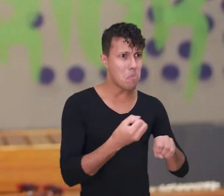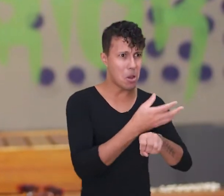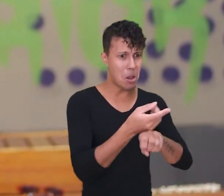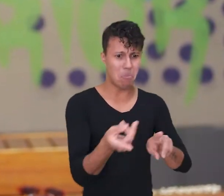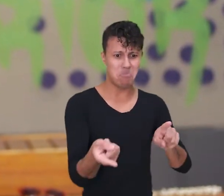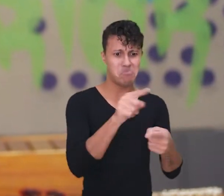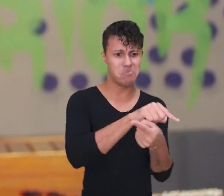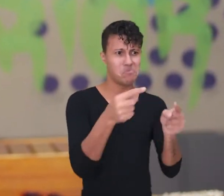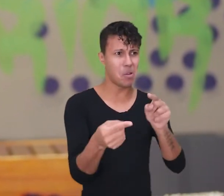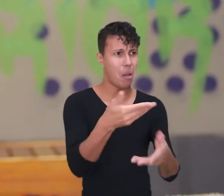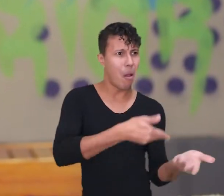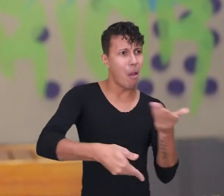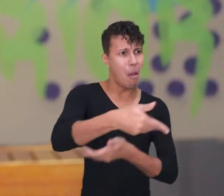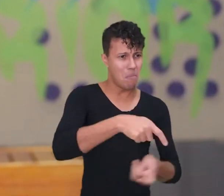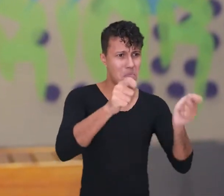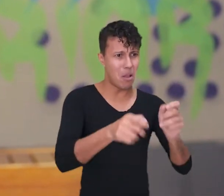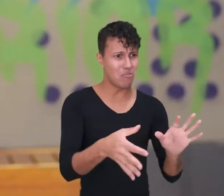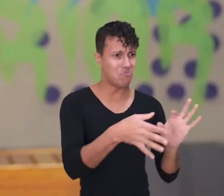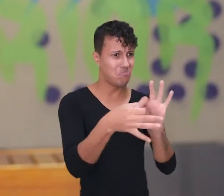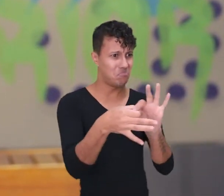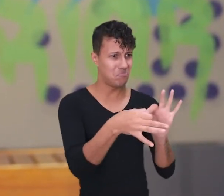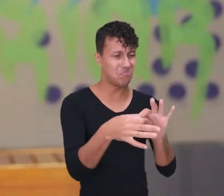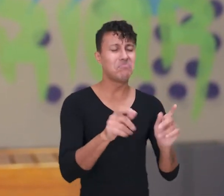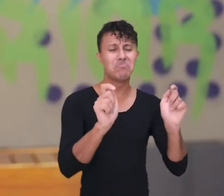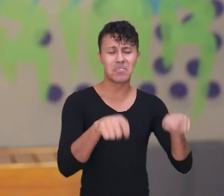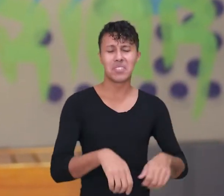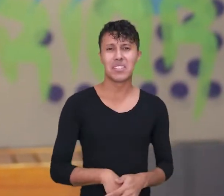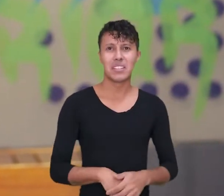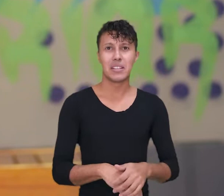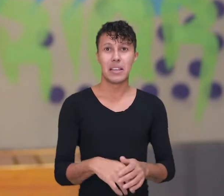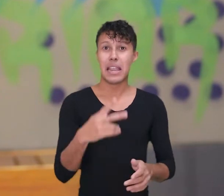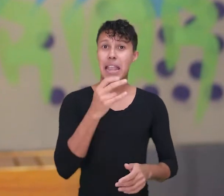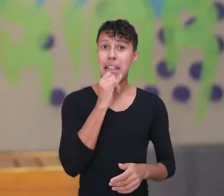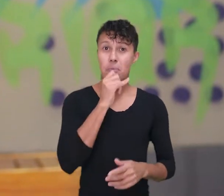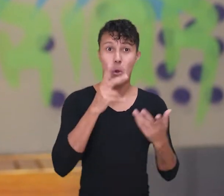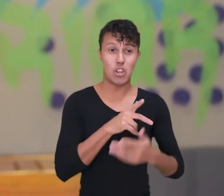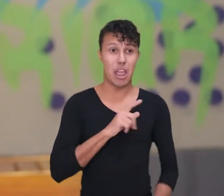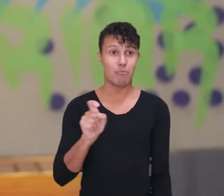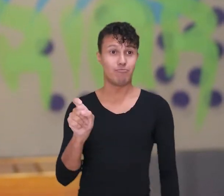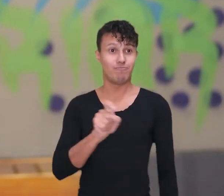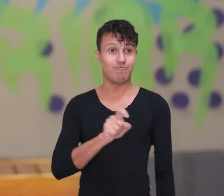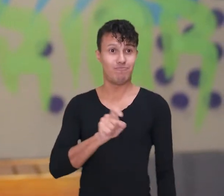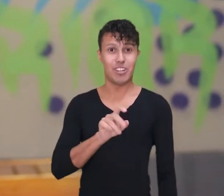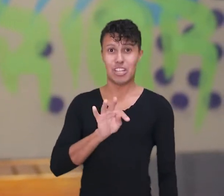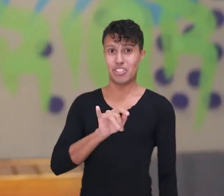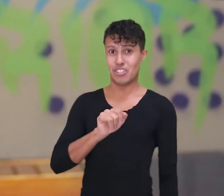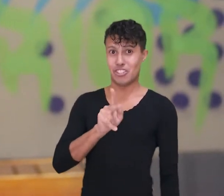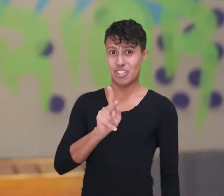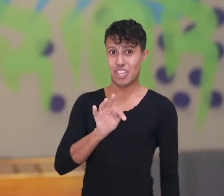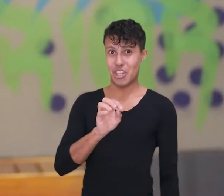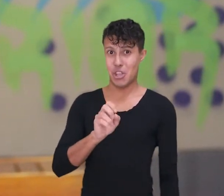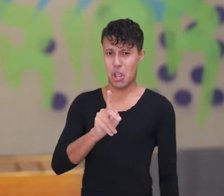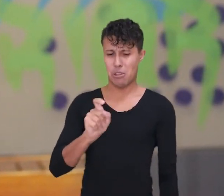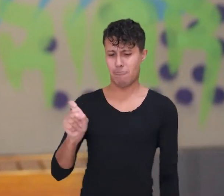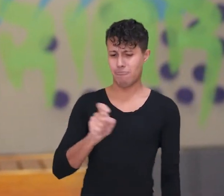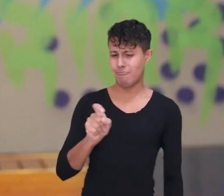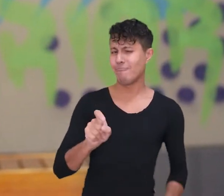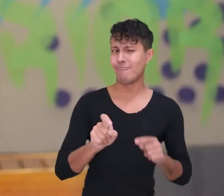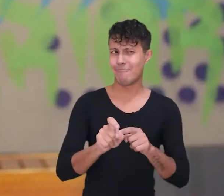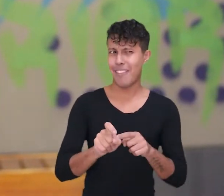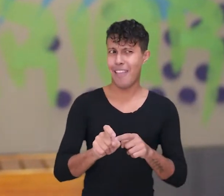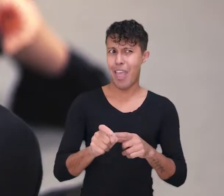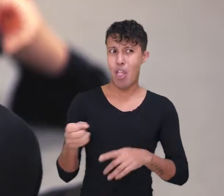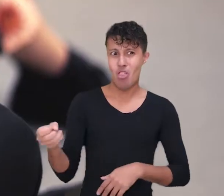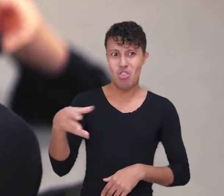ser modernista, né? Usar a partir da. Como, por exemplo, hoje a gente tem o TikTok, que é algo super moderno, que é